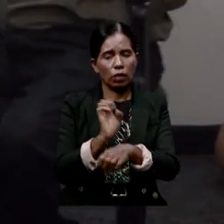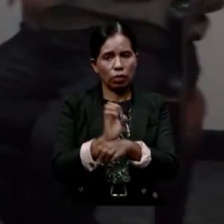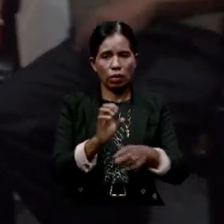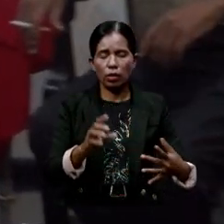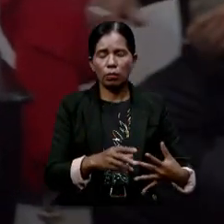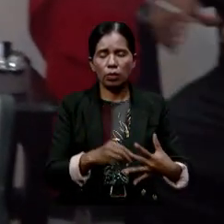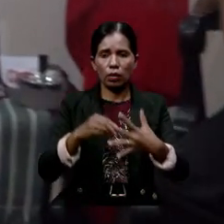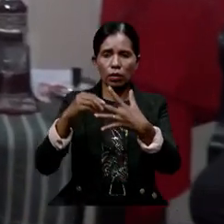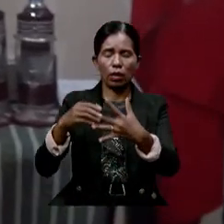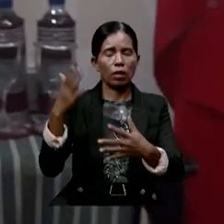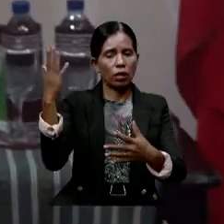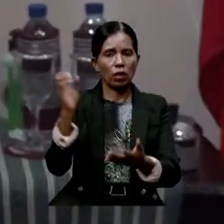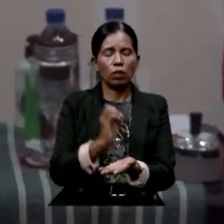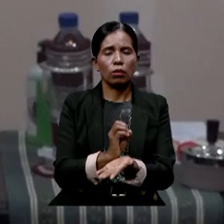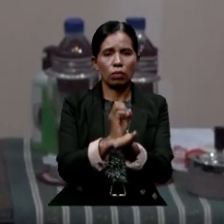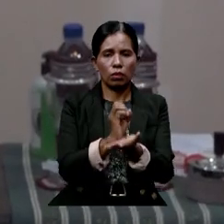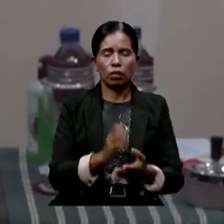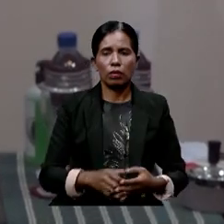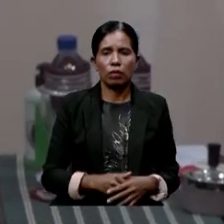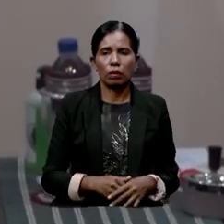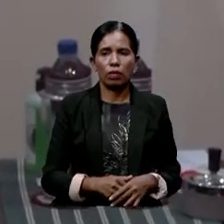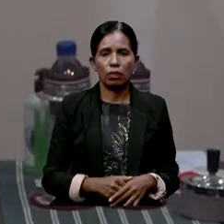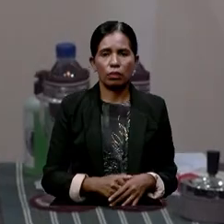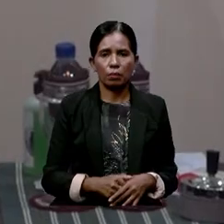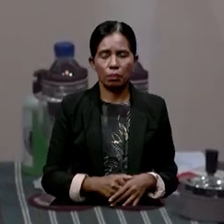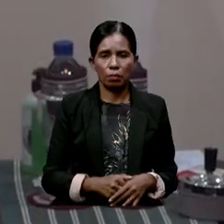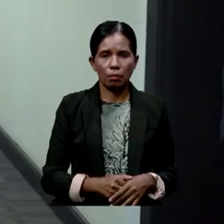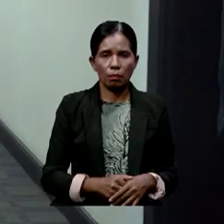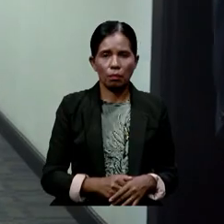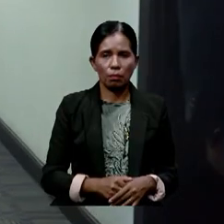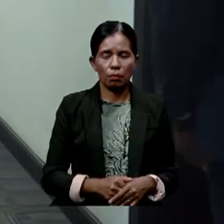Especial Ida e Cusiambeno. Santina de Jesus, Marito da Costa, GMN.